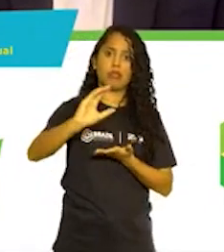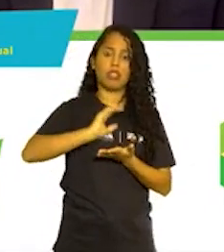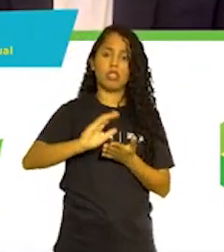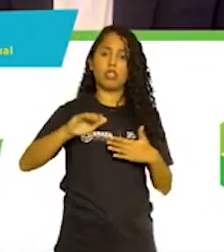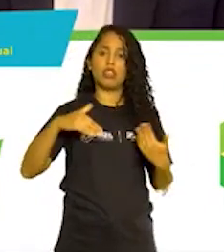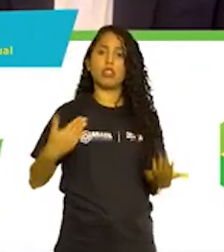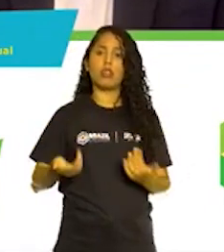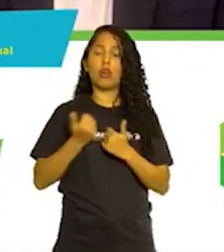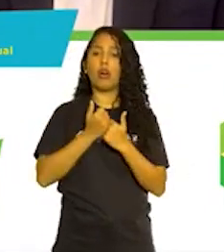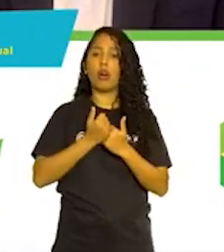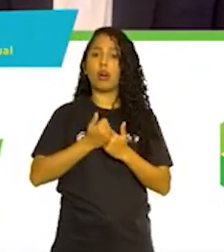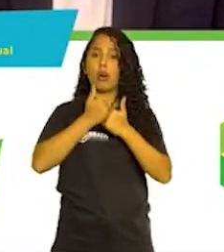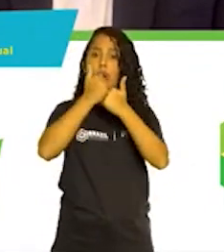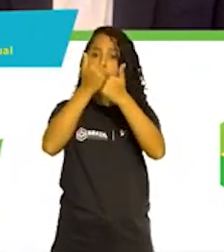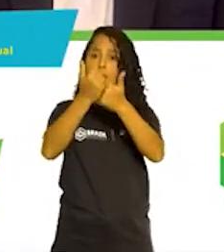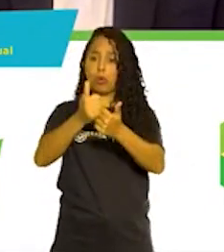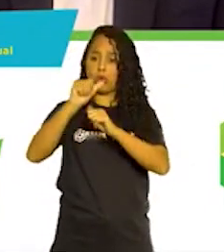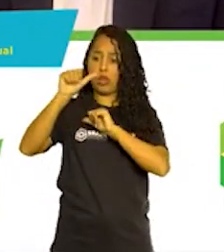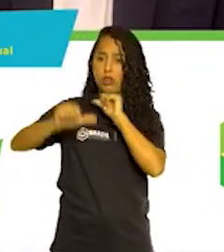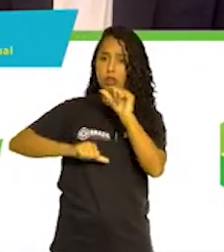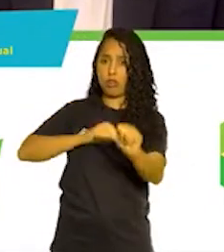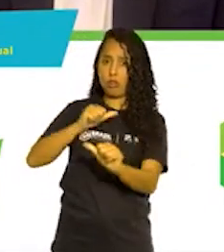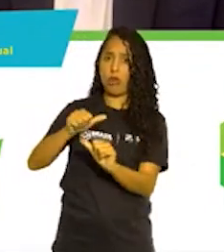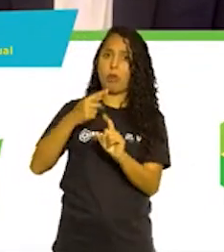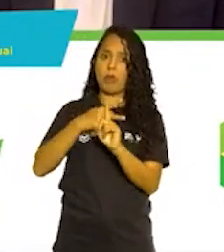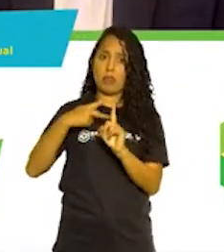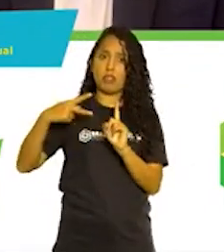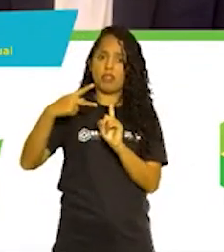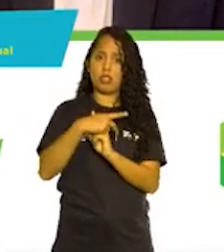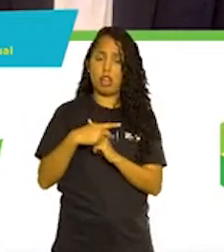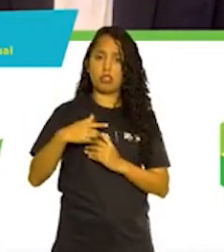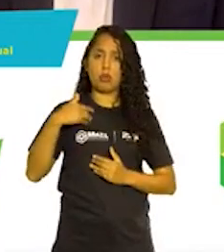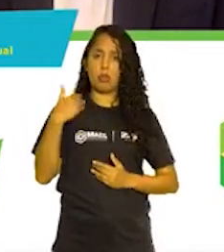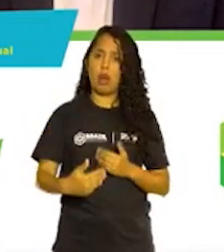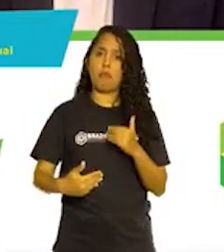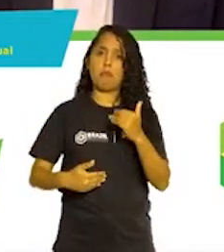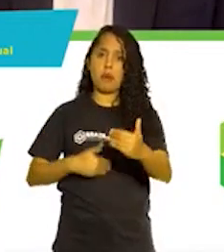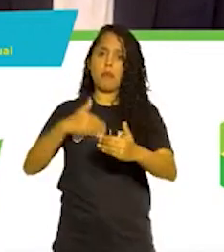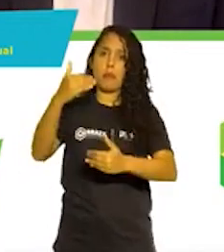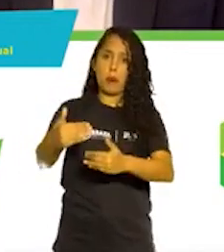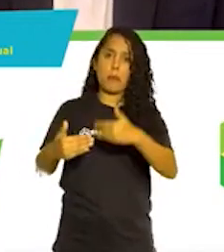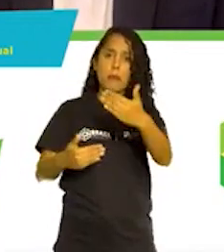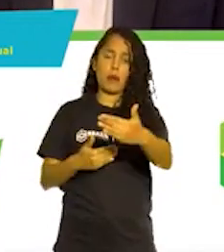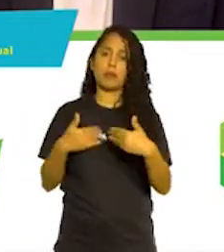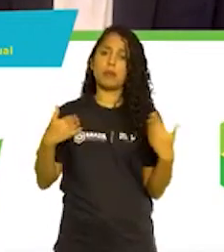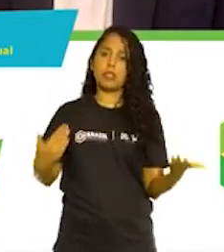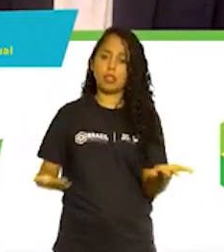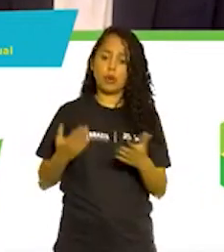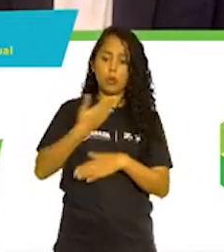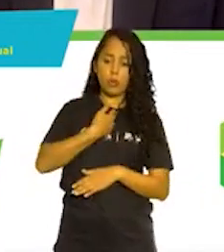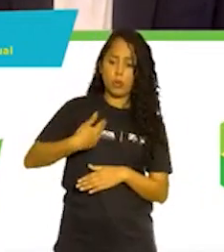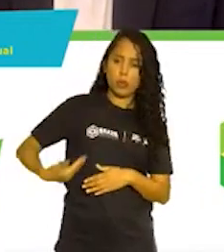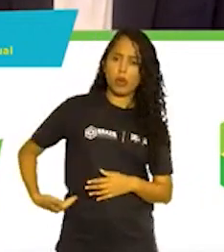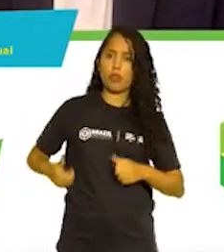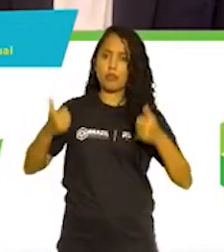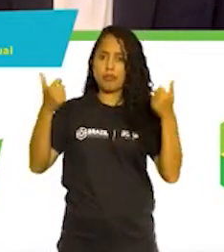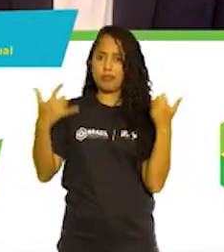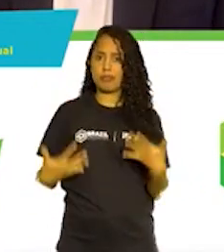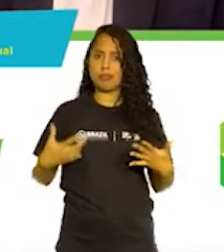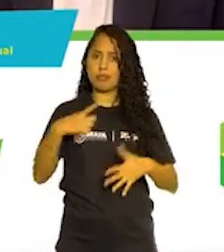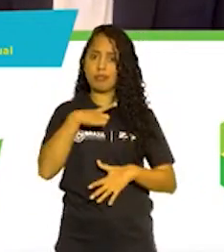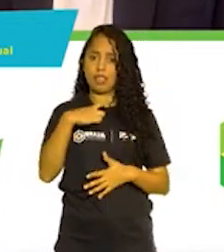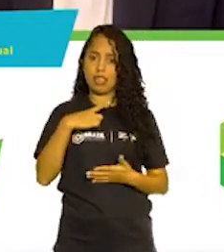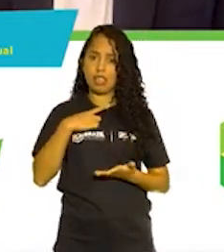da Previdência começou a avançar. Você tem um governo que hoje em dia que tudo é... Não, eu vou botar granada no bolso